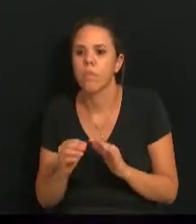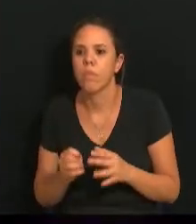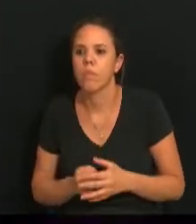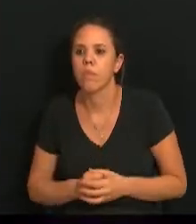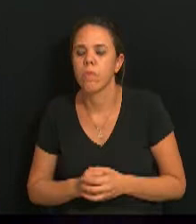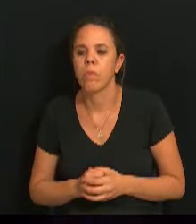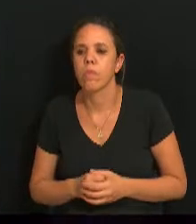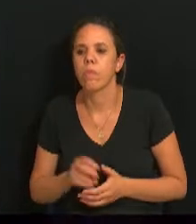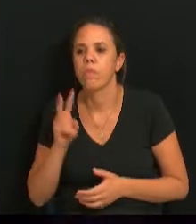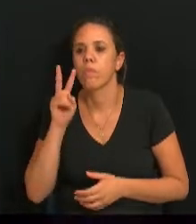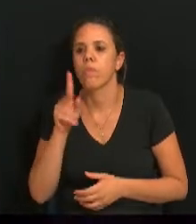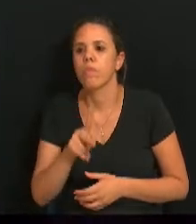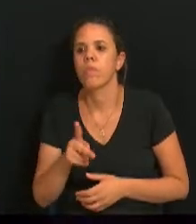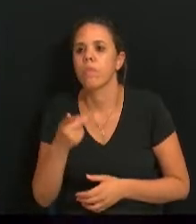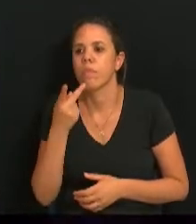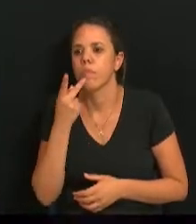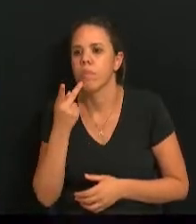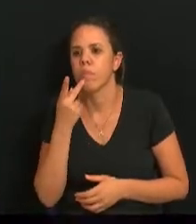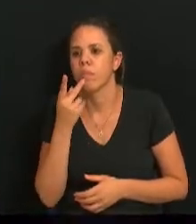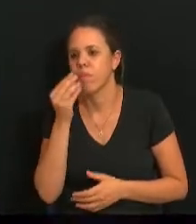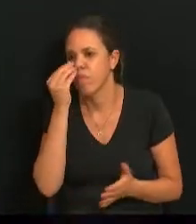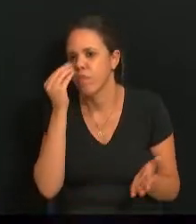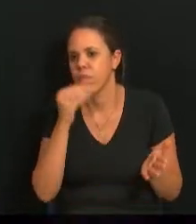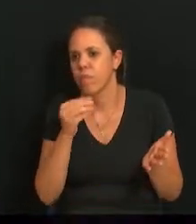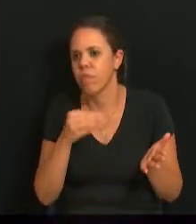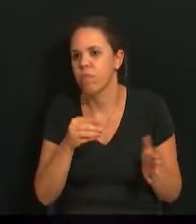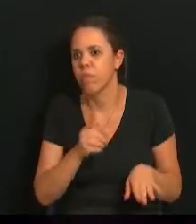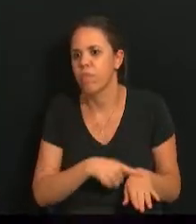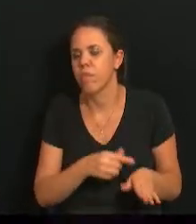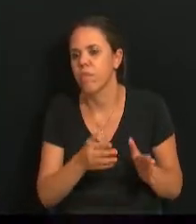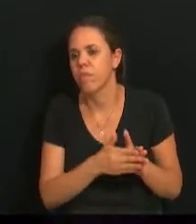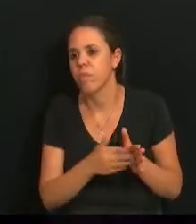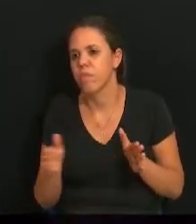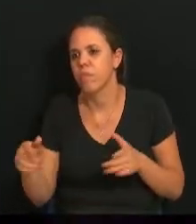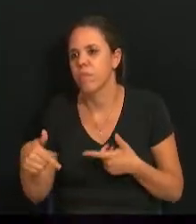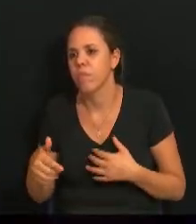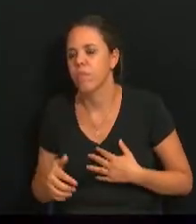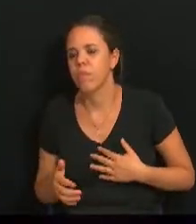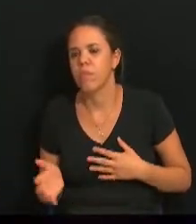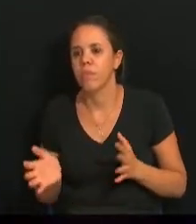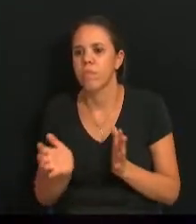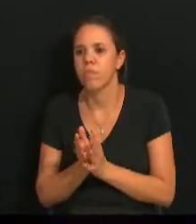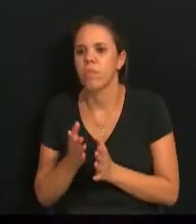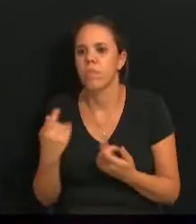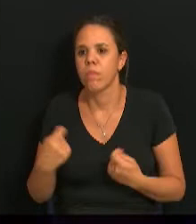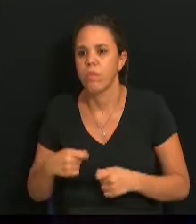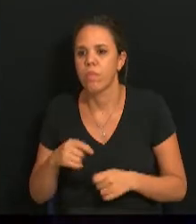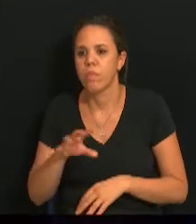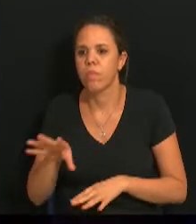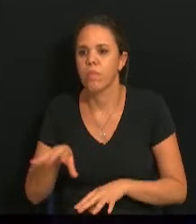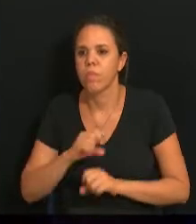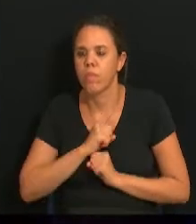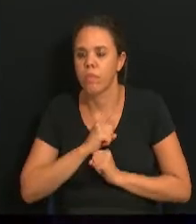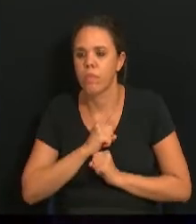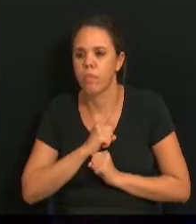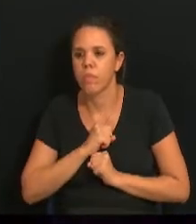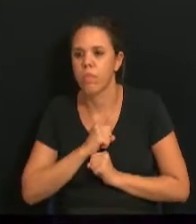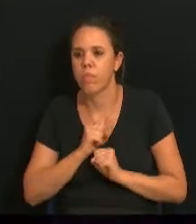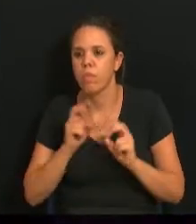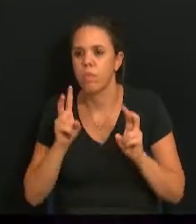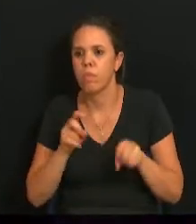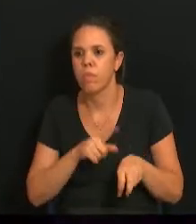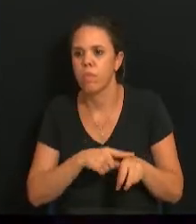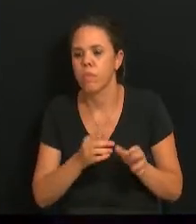vejo professores e professoras desdenhando essa questão do tempo de trabalho coletivo, e a gente precisa se apropriar desses outros tempos como